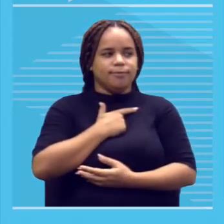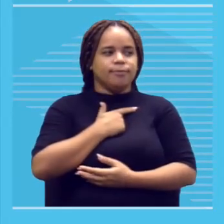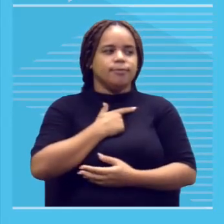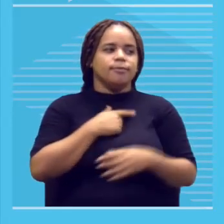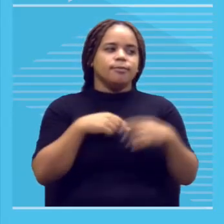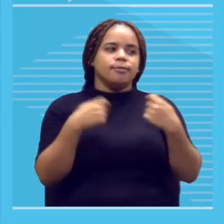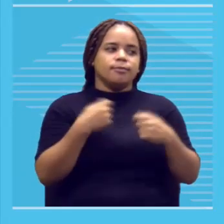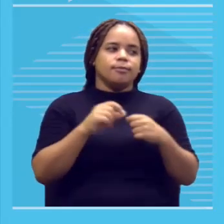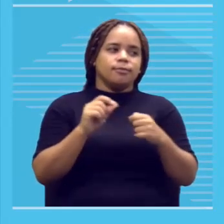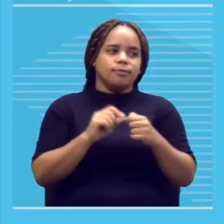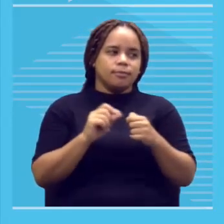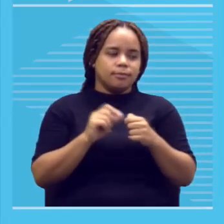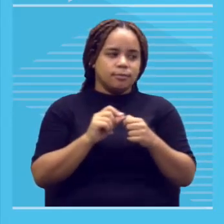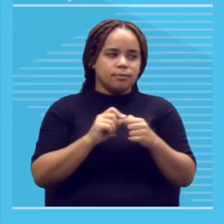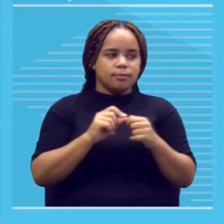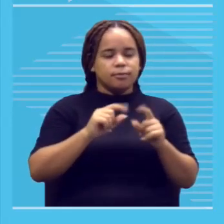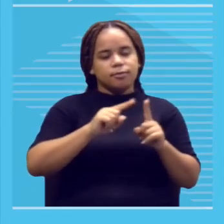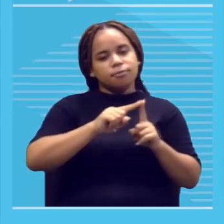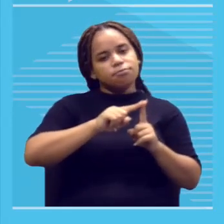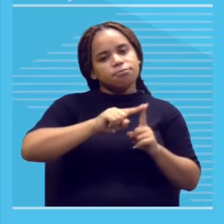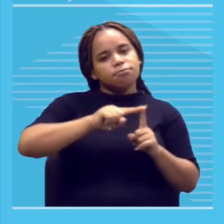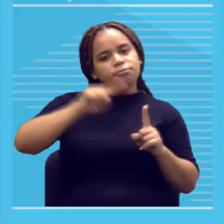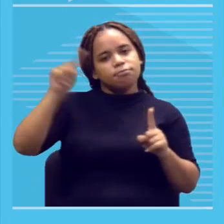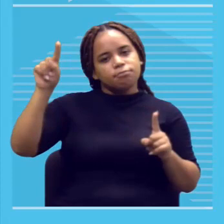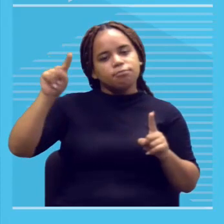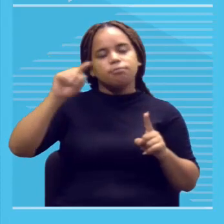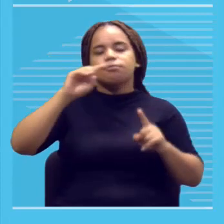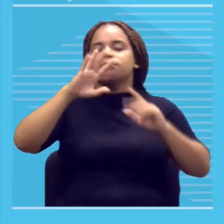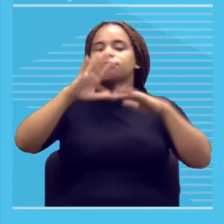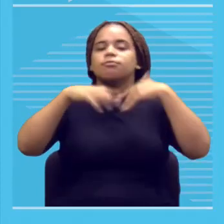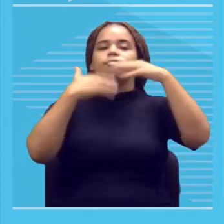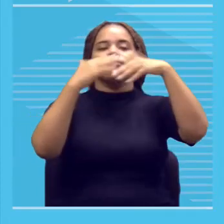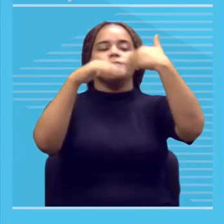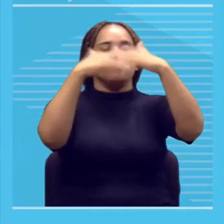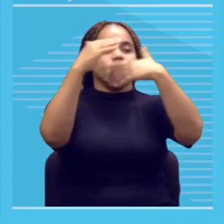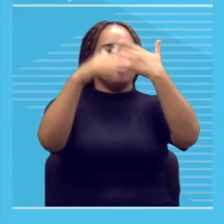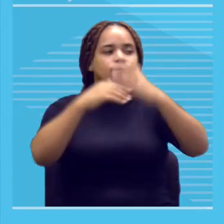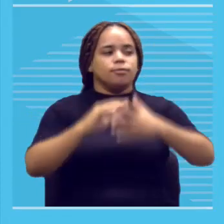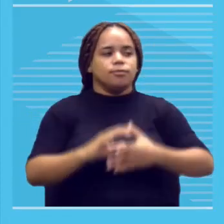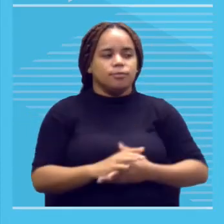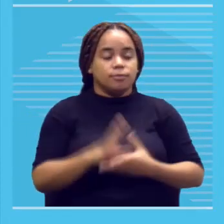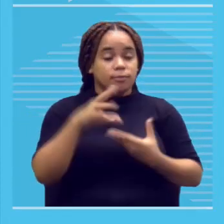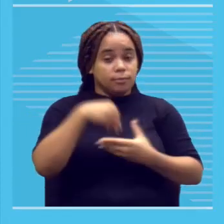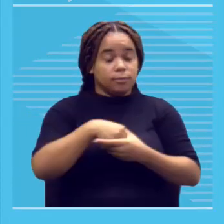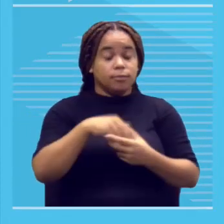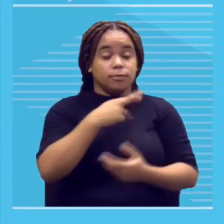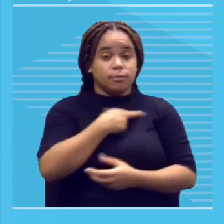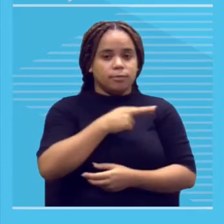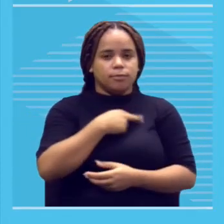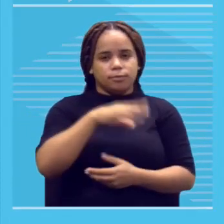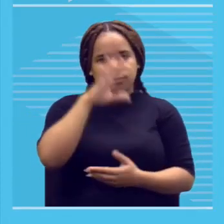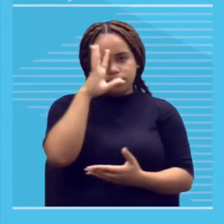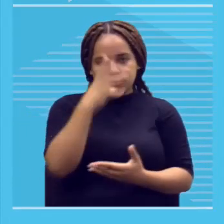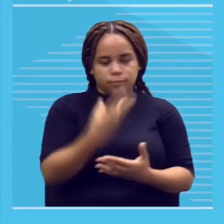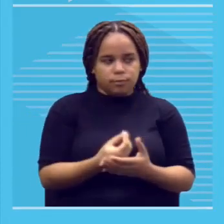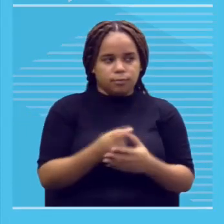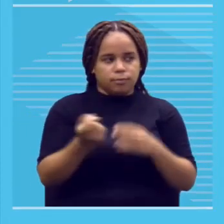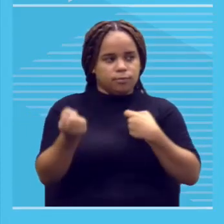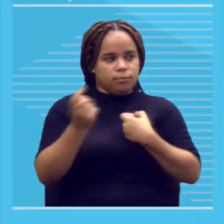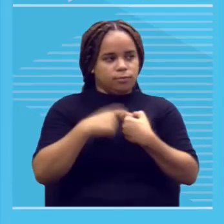deveria ser uma reta a pessoa ela só evolui no espiritismo Ela não ela não volta